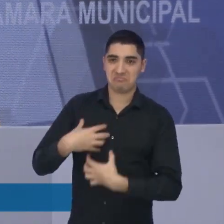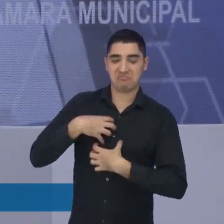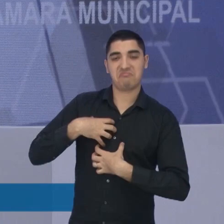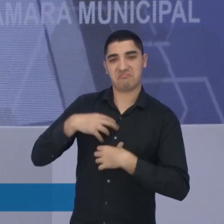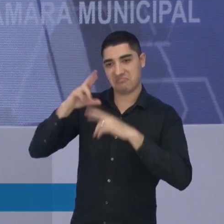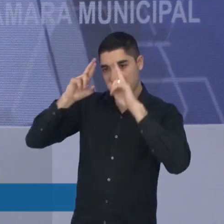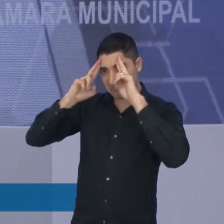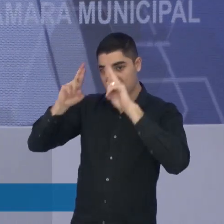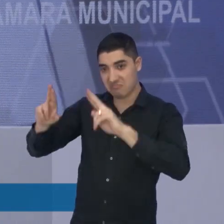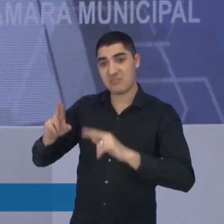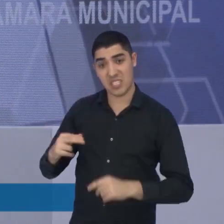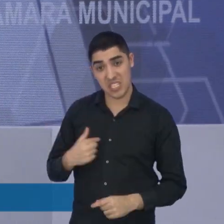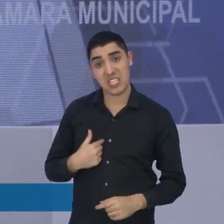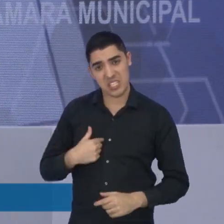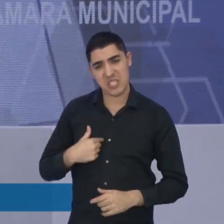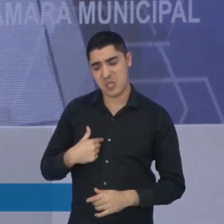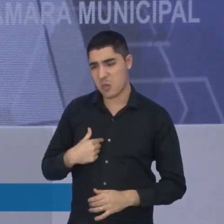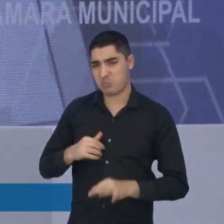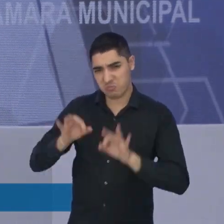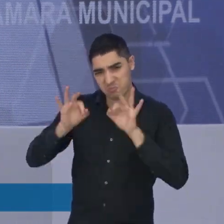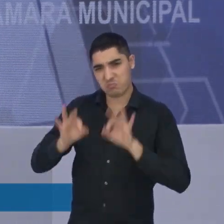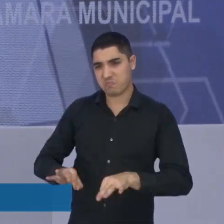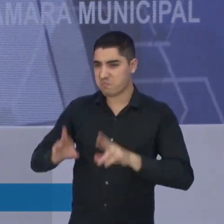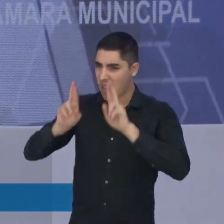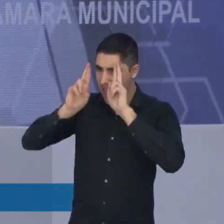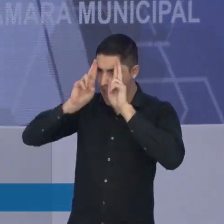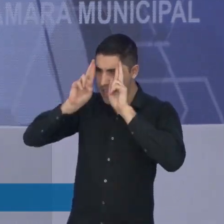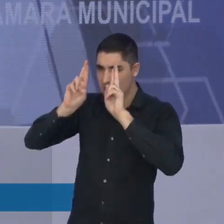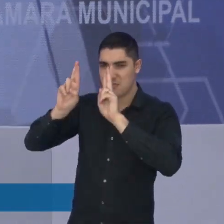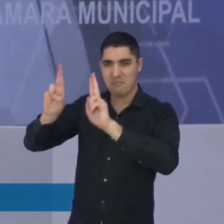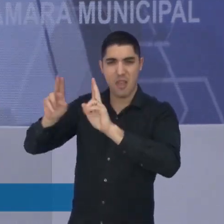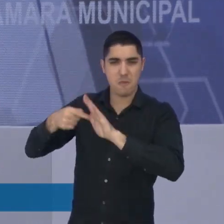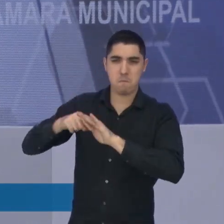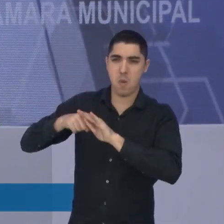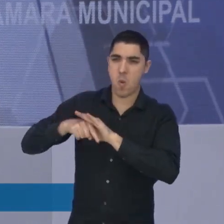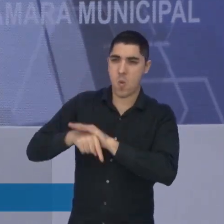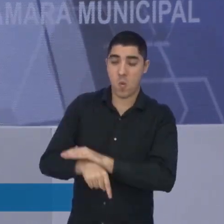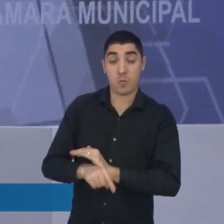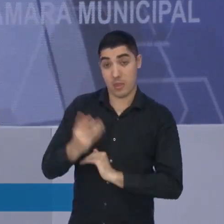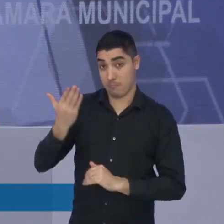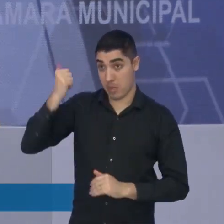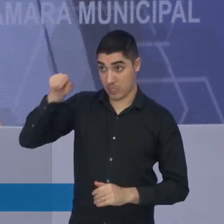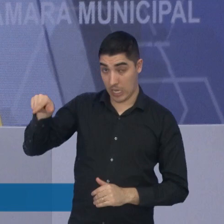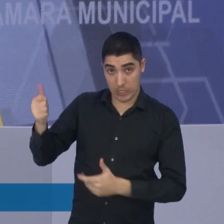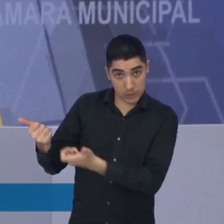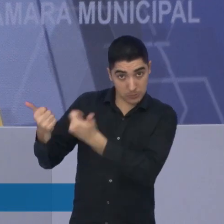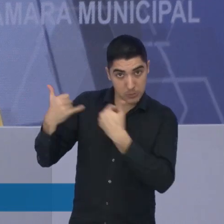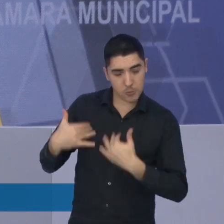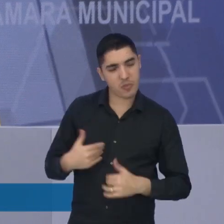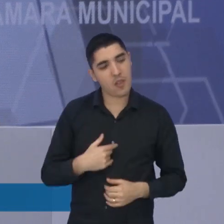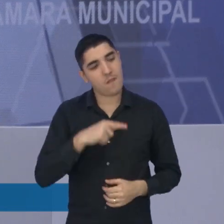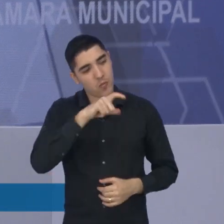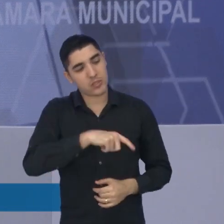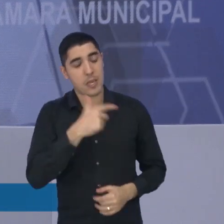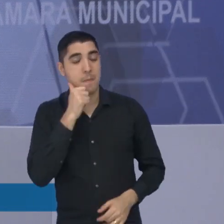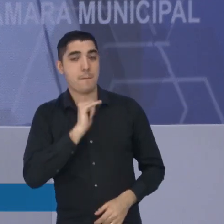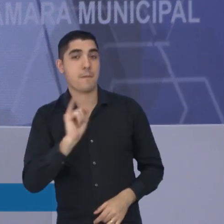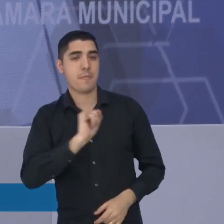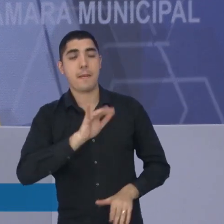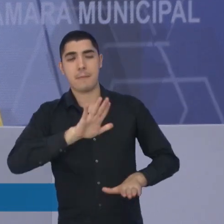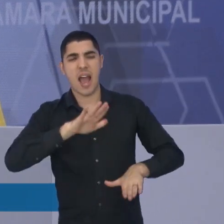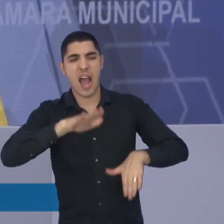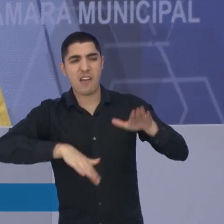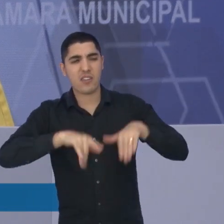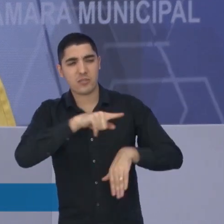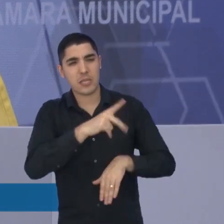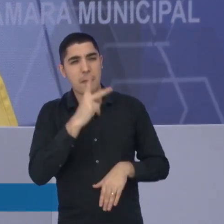eu diria que foi um respeito mútuo, um respeito que uma vez Armando disse: você é a minha irmã, mas às vezes você